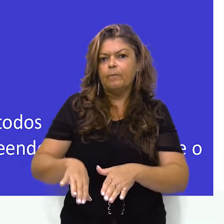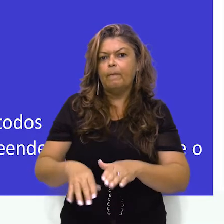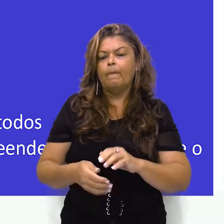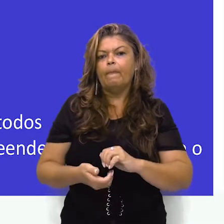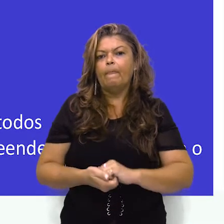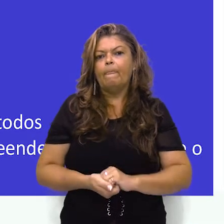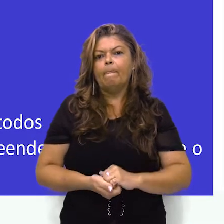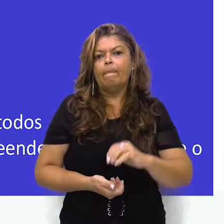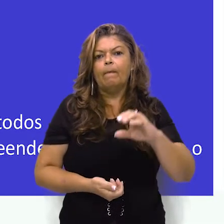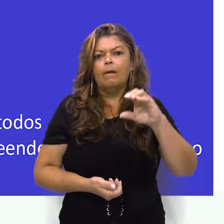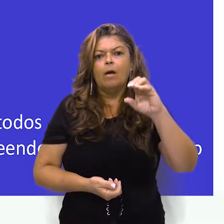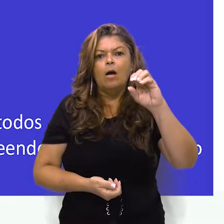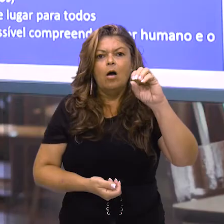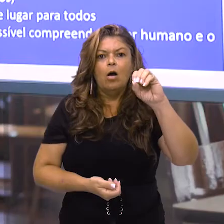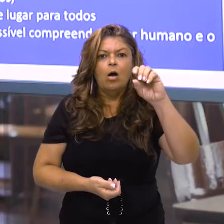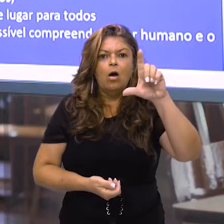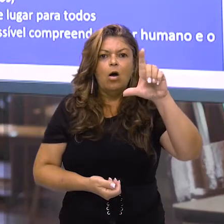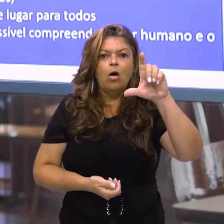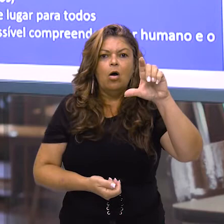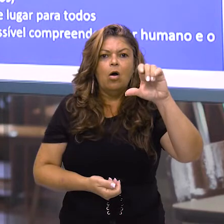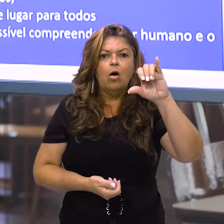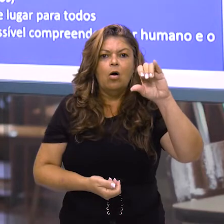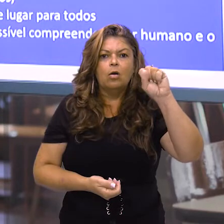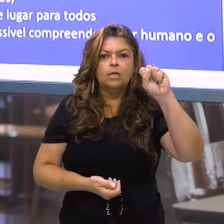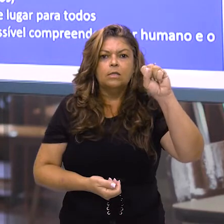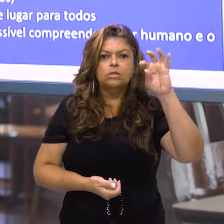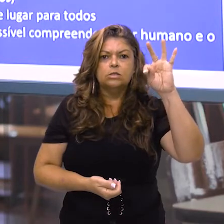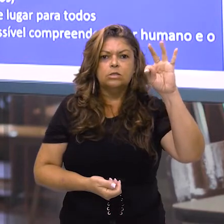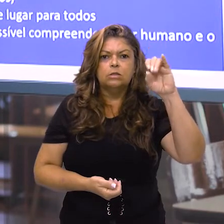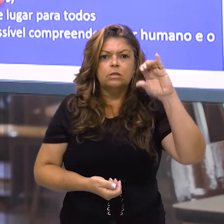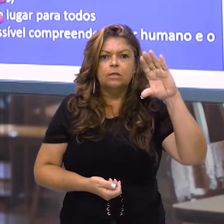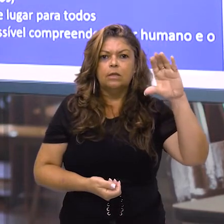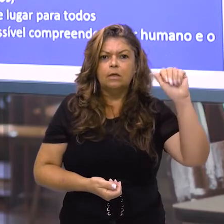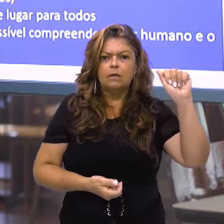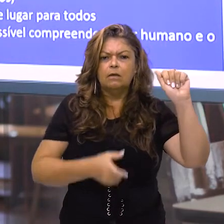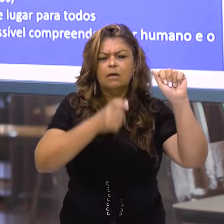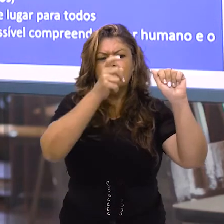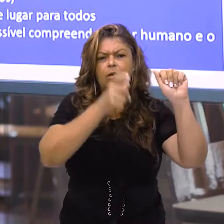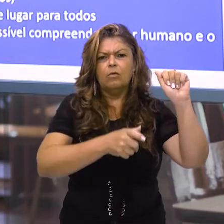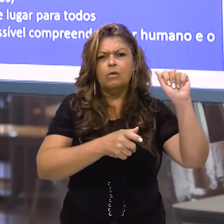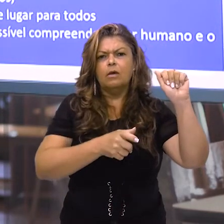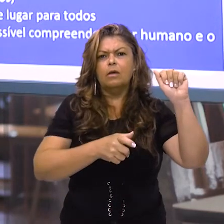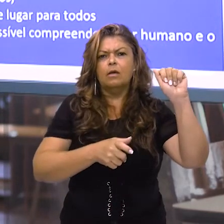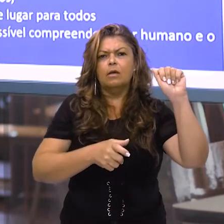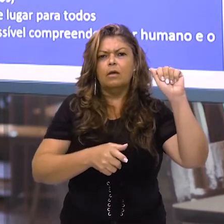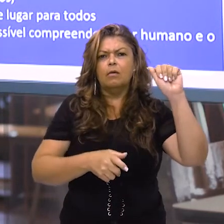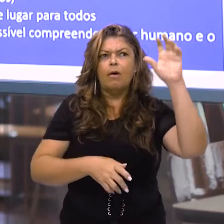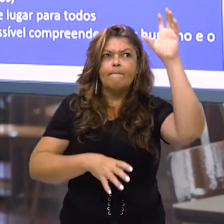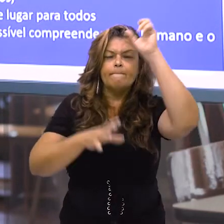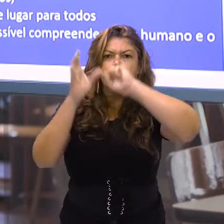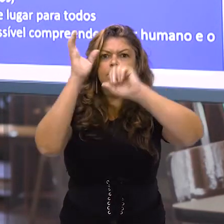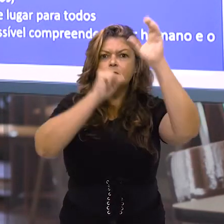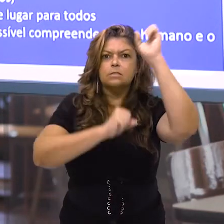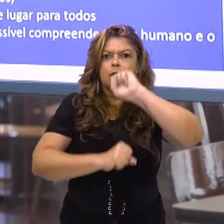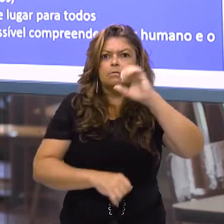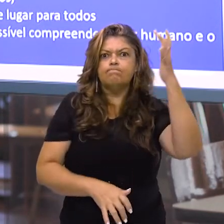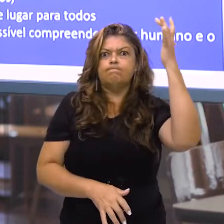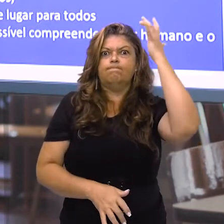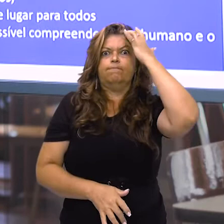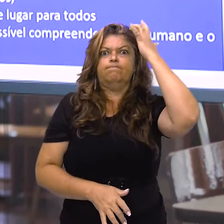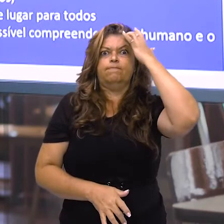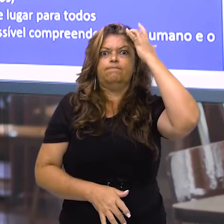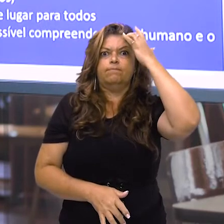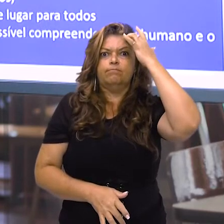holística do mundo e do ser humano. Holística quer dizer uma visão mais abrangente do ser humano